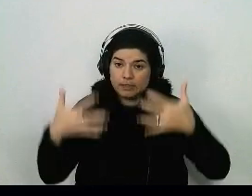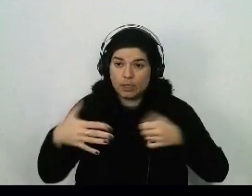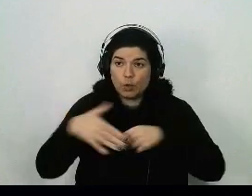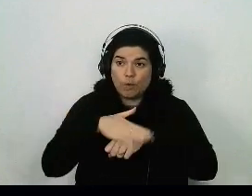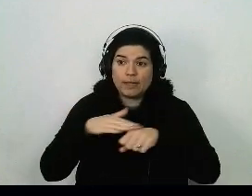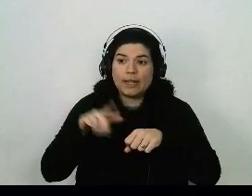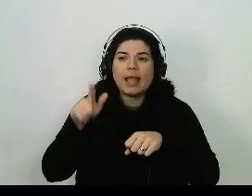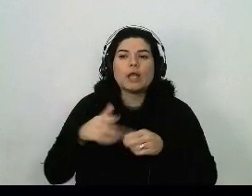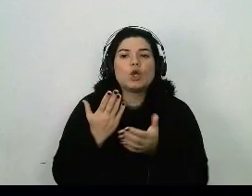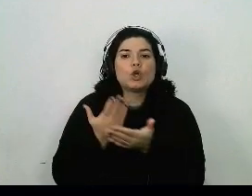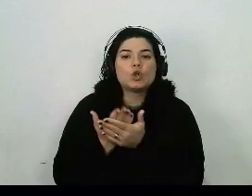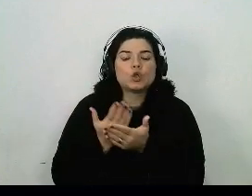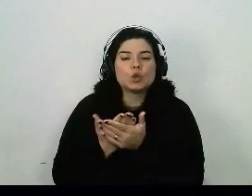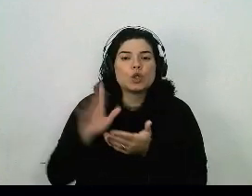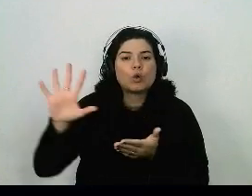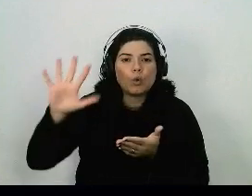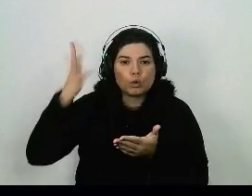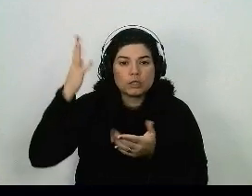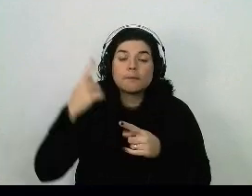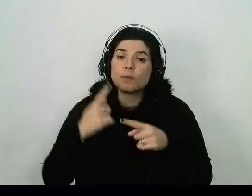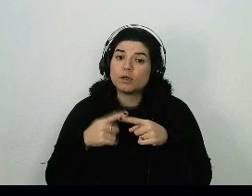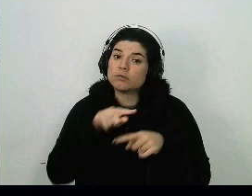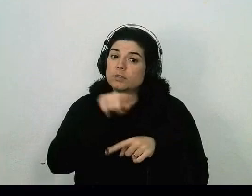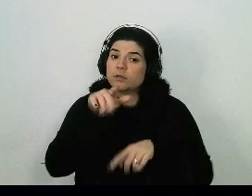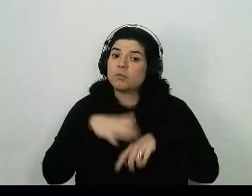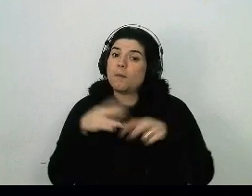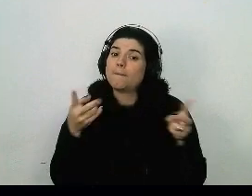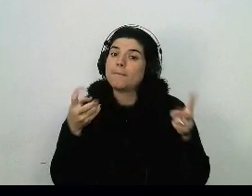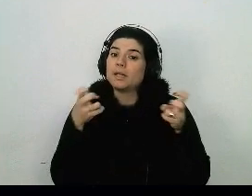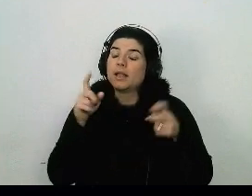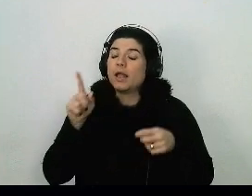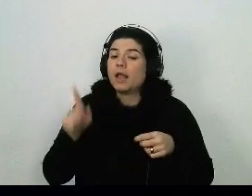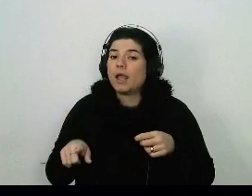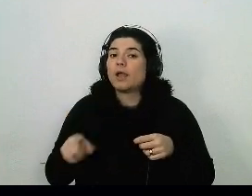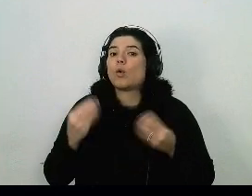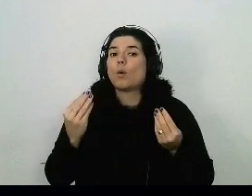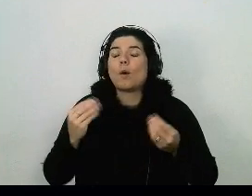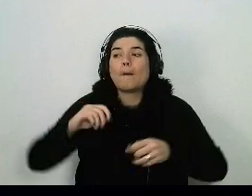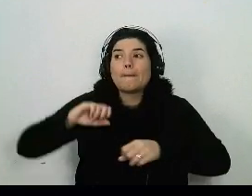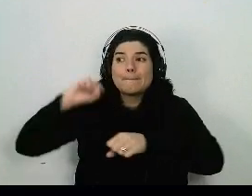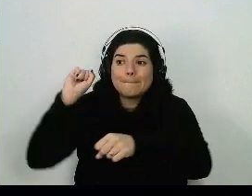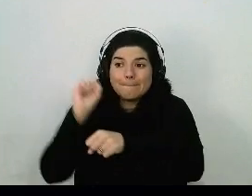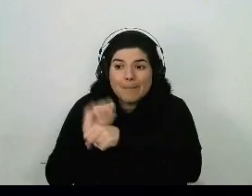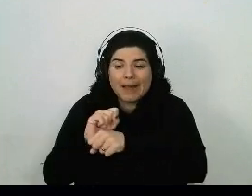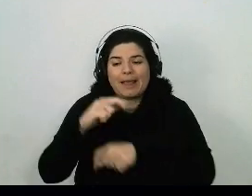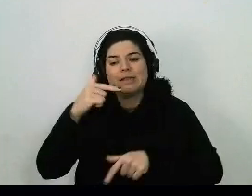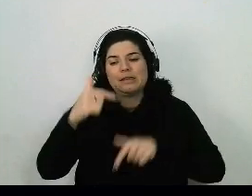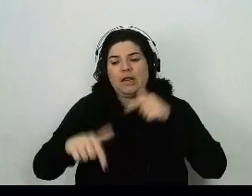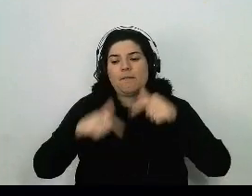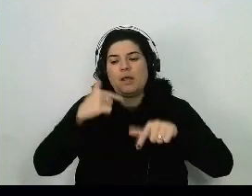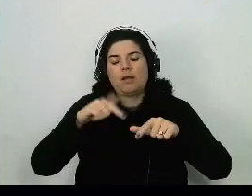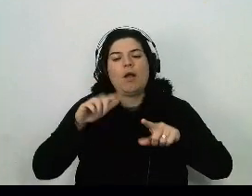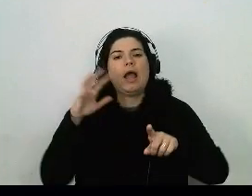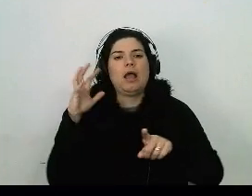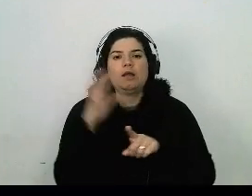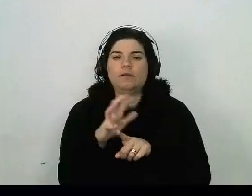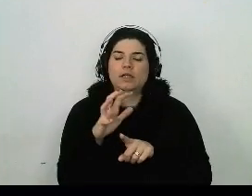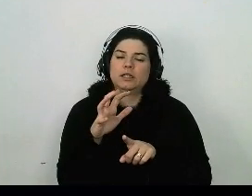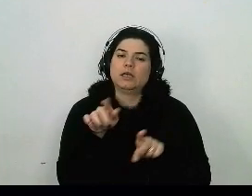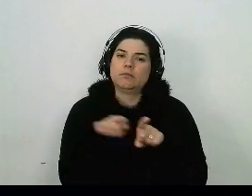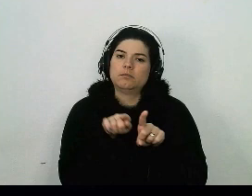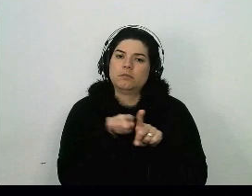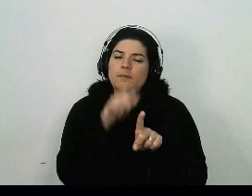estudo de caso porque vocês vão perceber o quanto o interrupção impacta na produtividade de uma pessoa